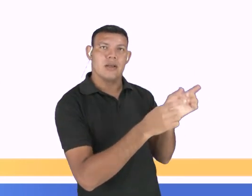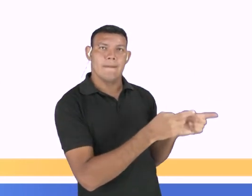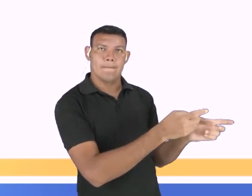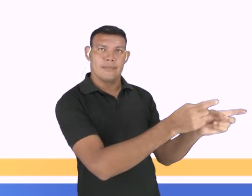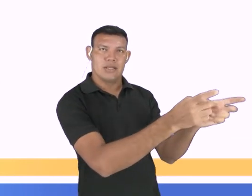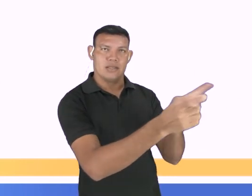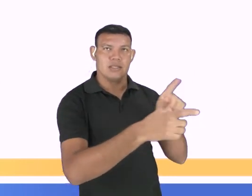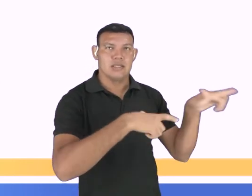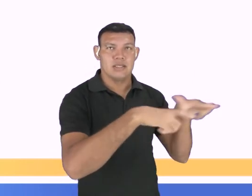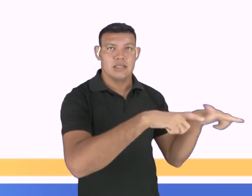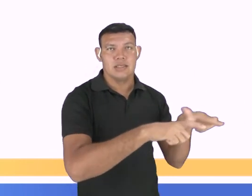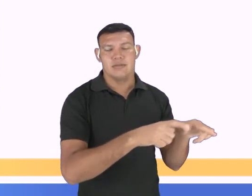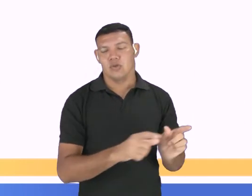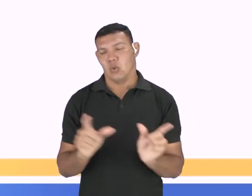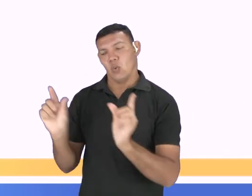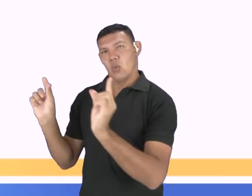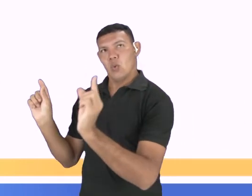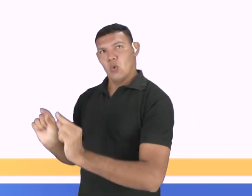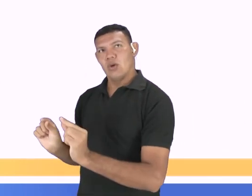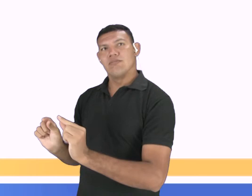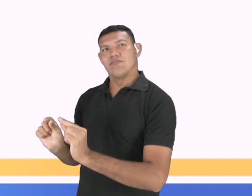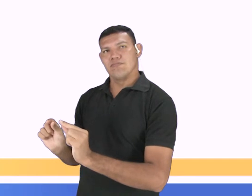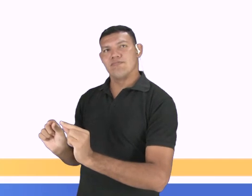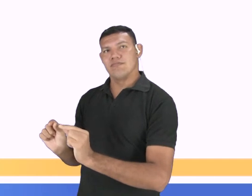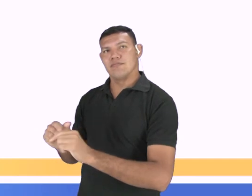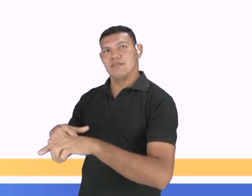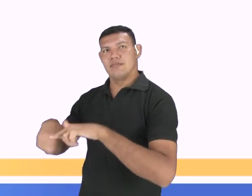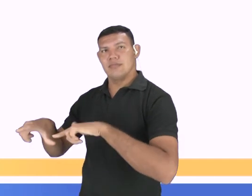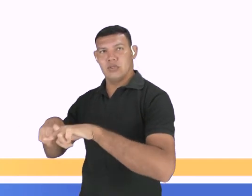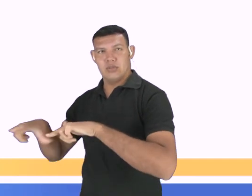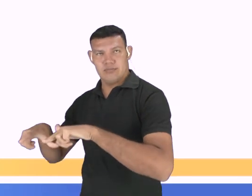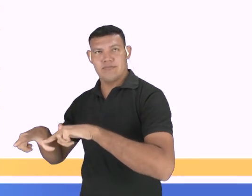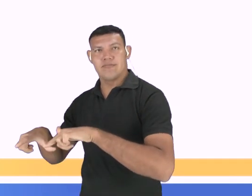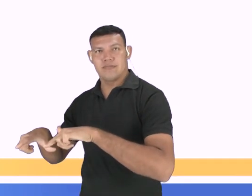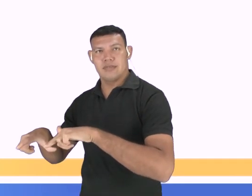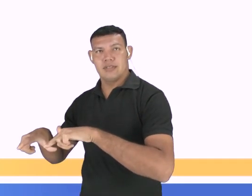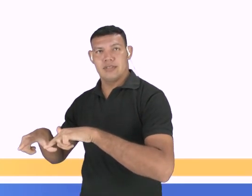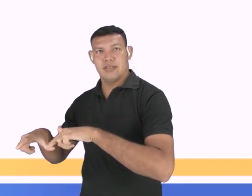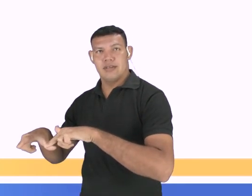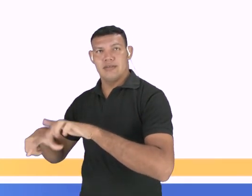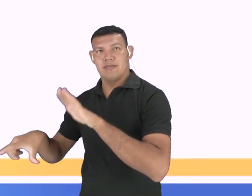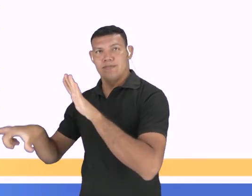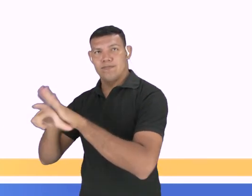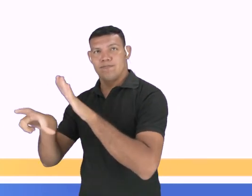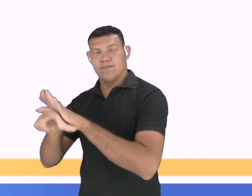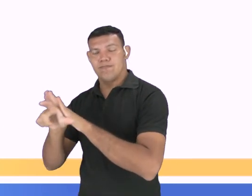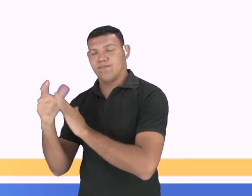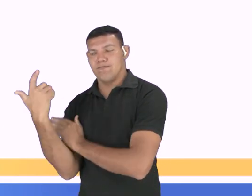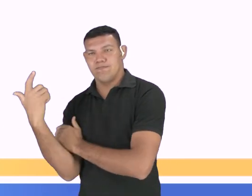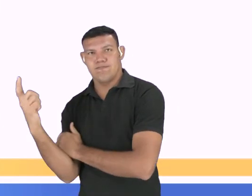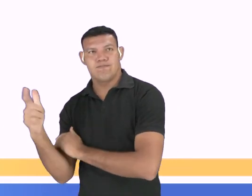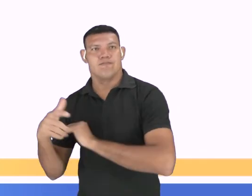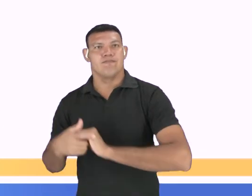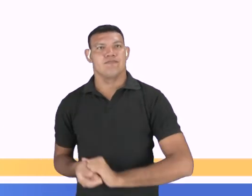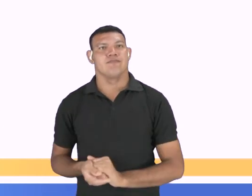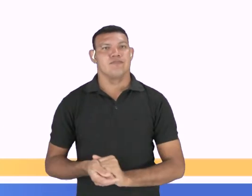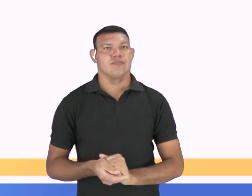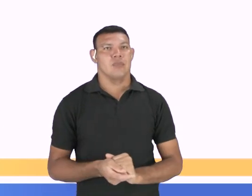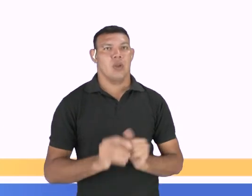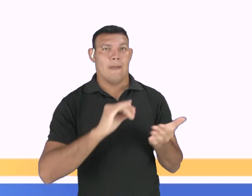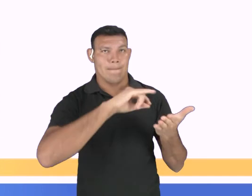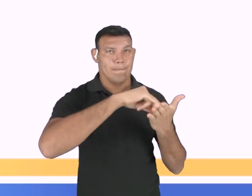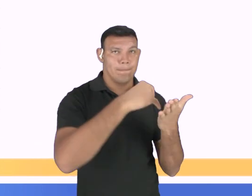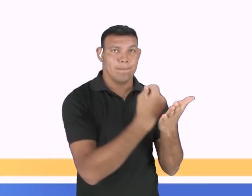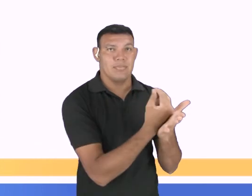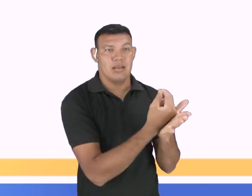meses ali, 4 de seguro-desemprego. No Estado, nesse sentido, seria bem mais, né? Impostos maiores para financiar o Estado,